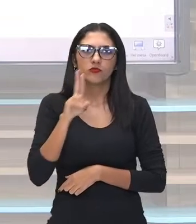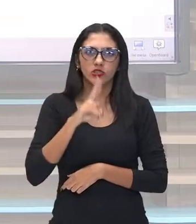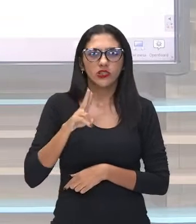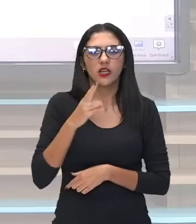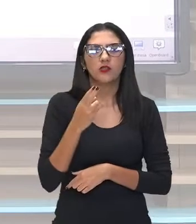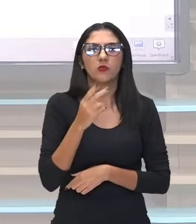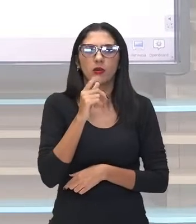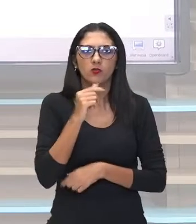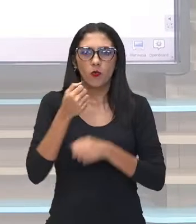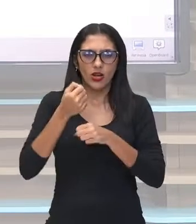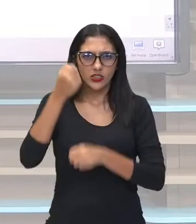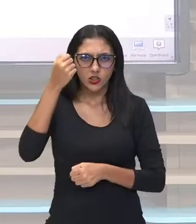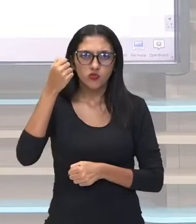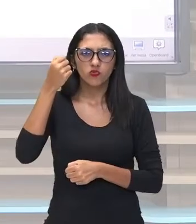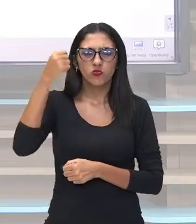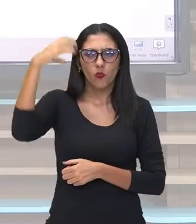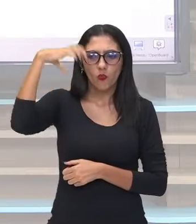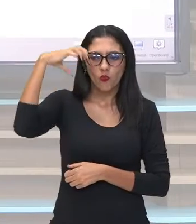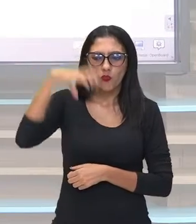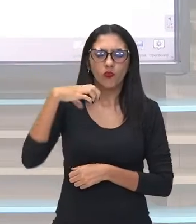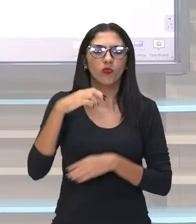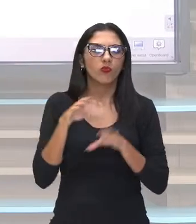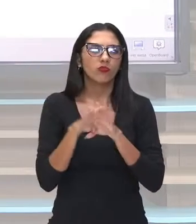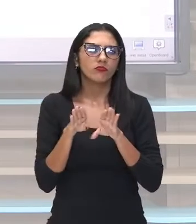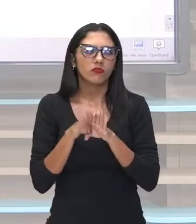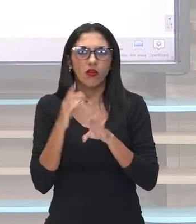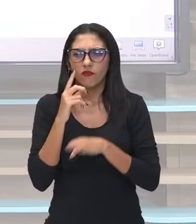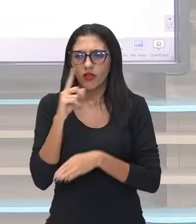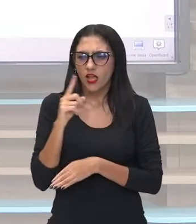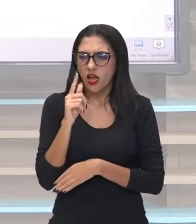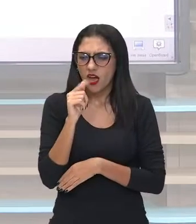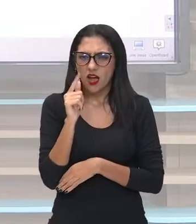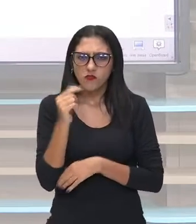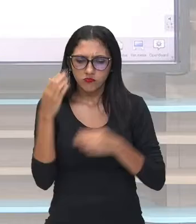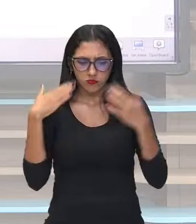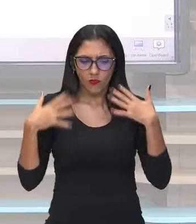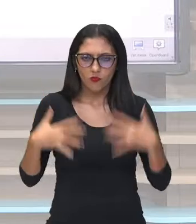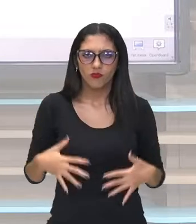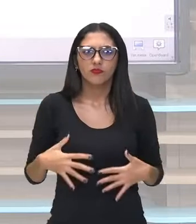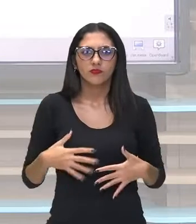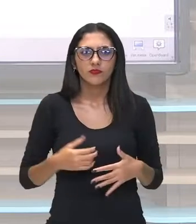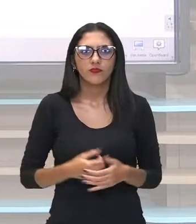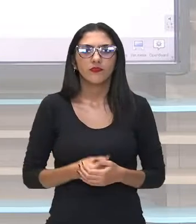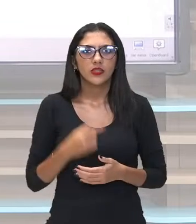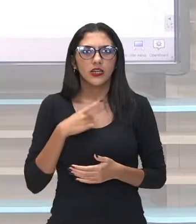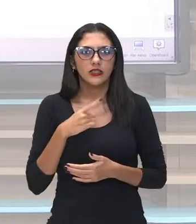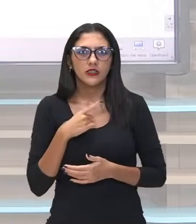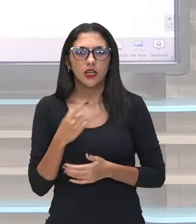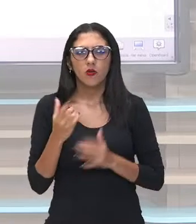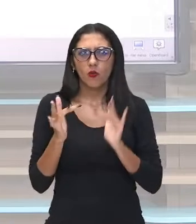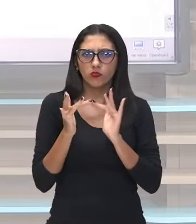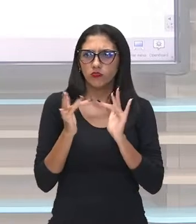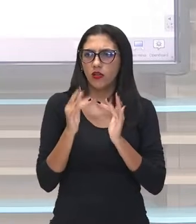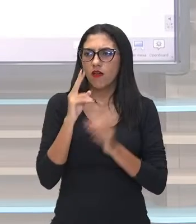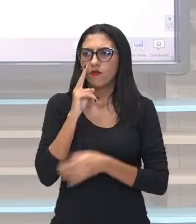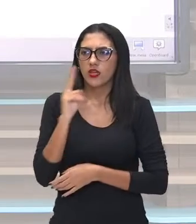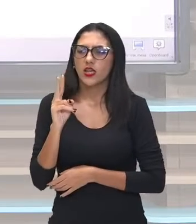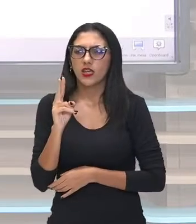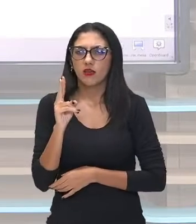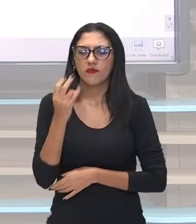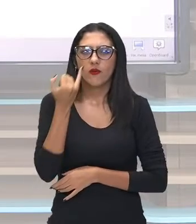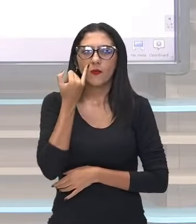explícitas são poucas, mas eu posso, através dessas informações, que eu tenho um contato ali de imediato,